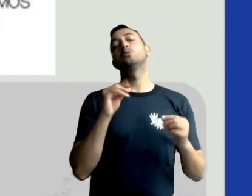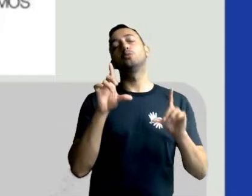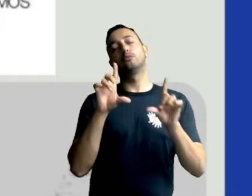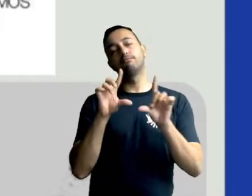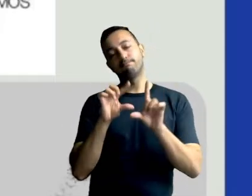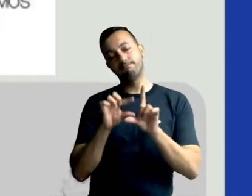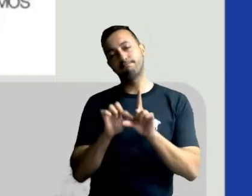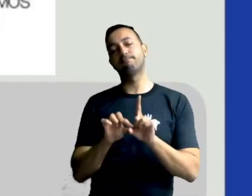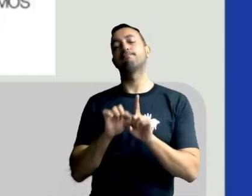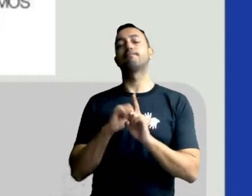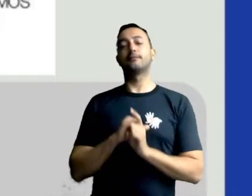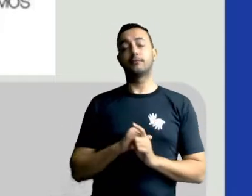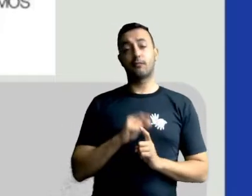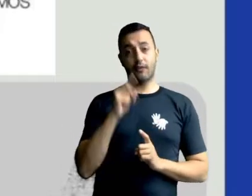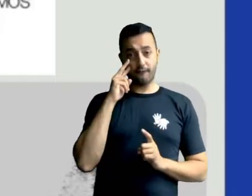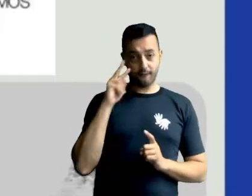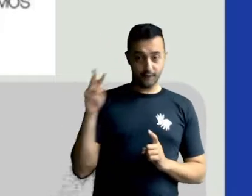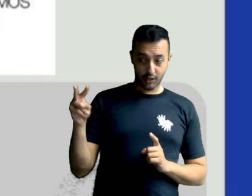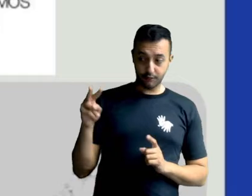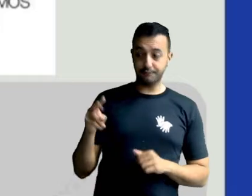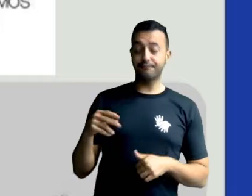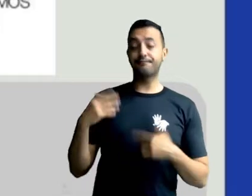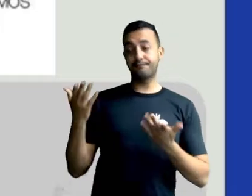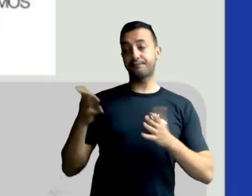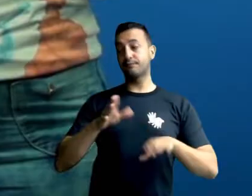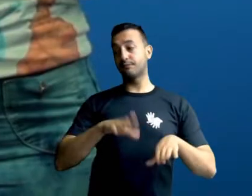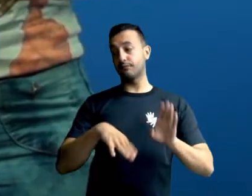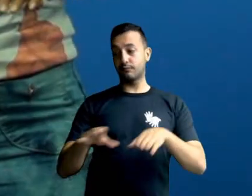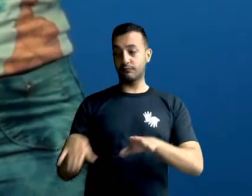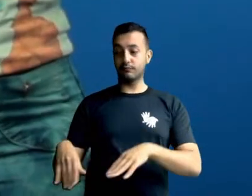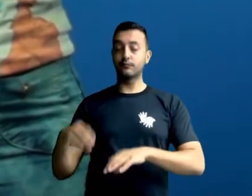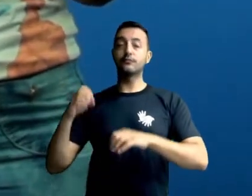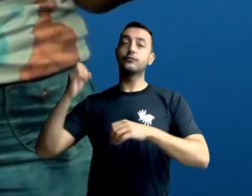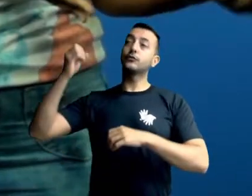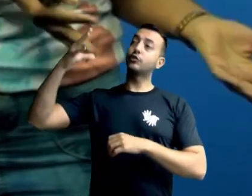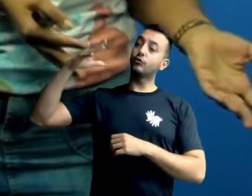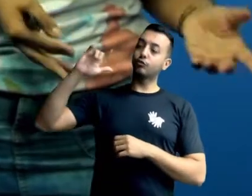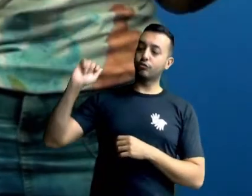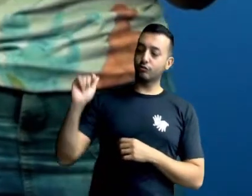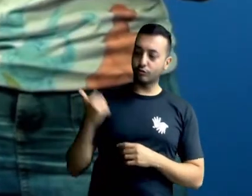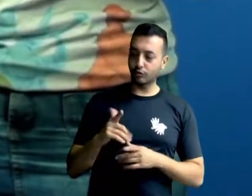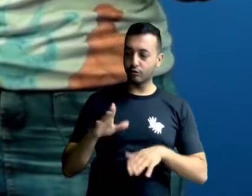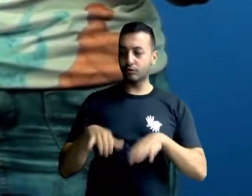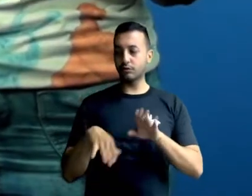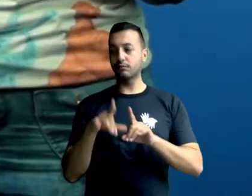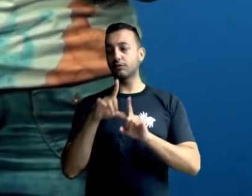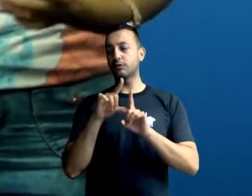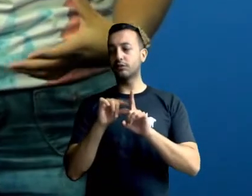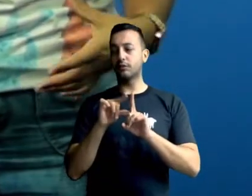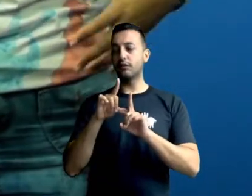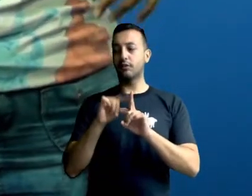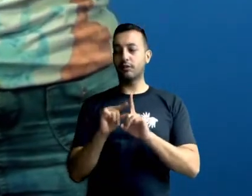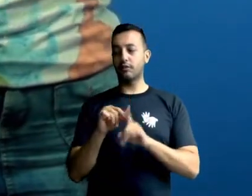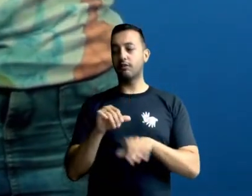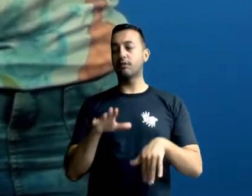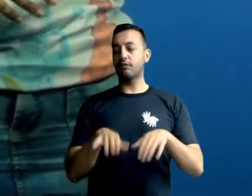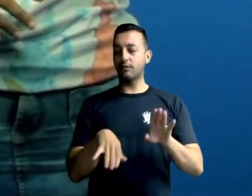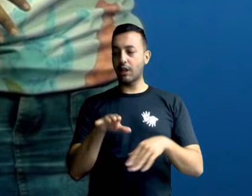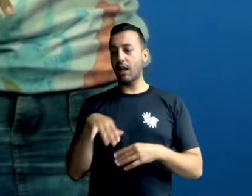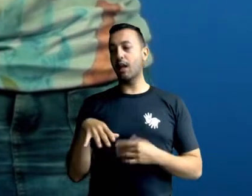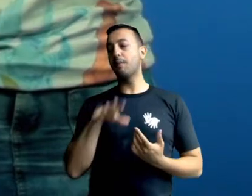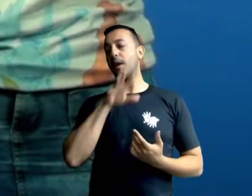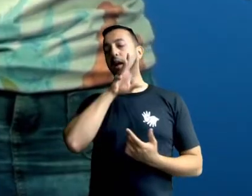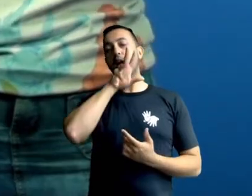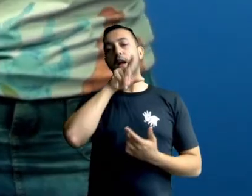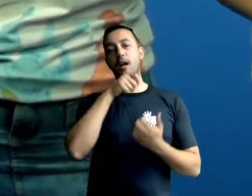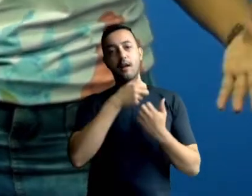muito baixas. Então, você viu, pessoal, que dependendo da luz do sol, dependendo da temperatura, dependendo